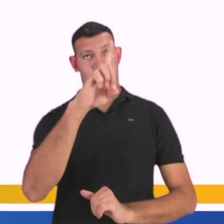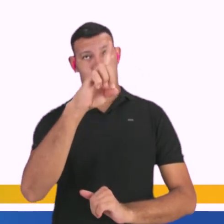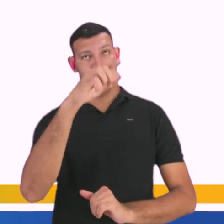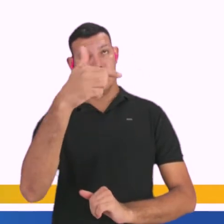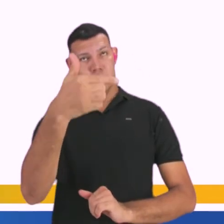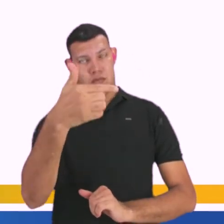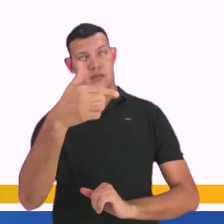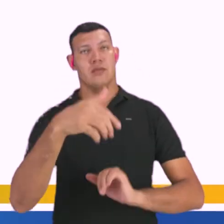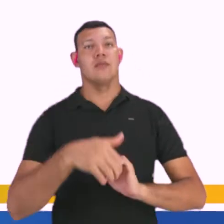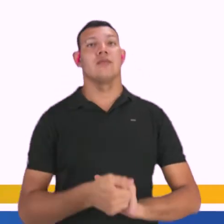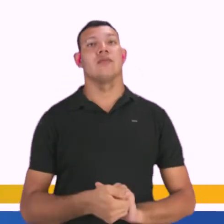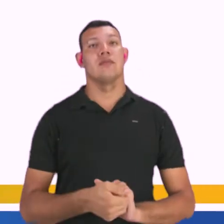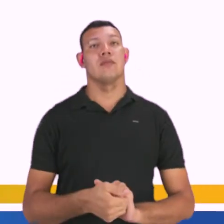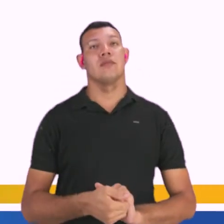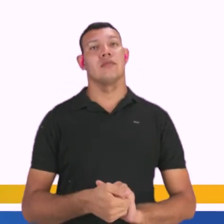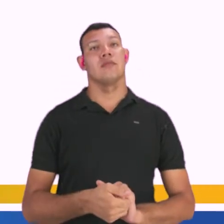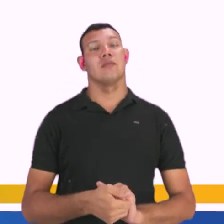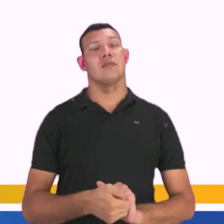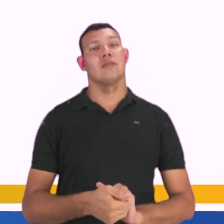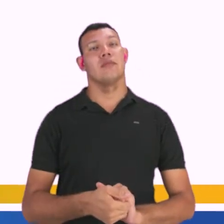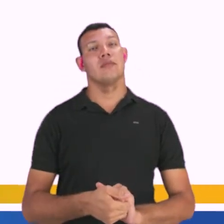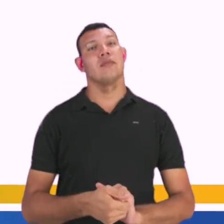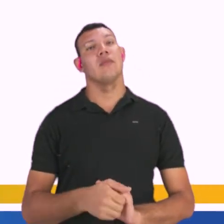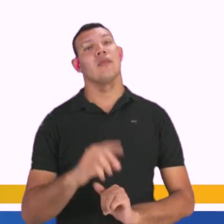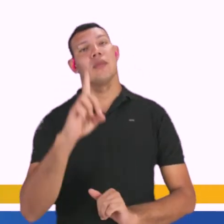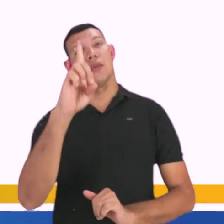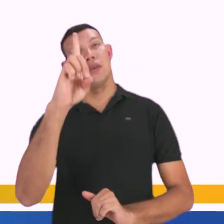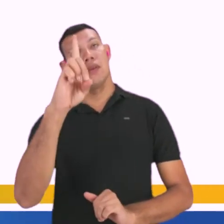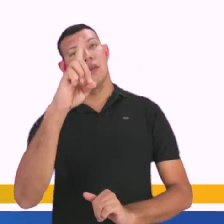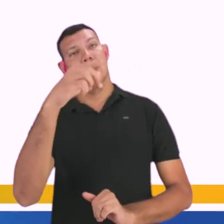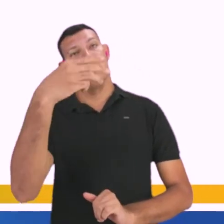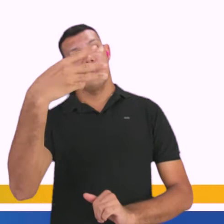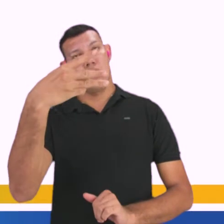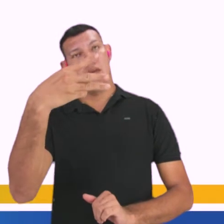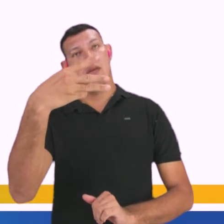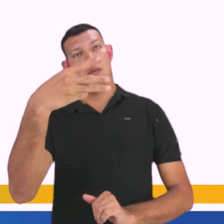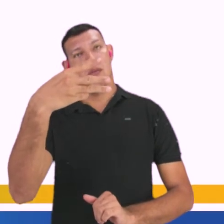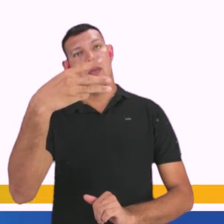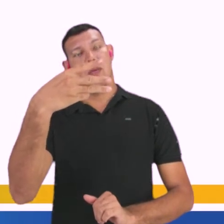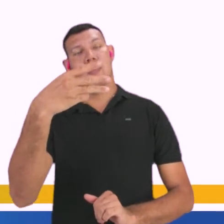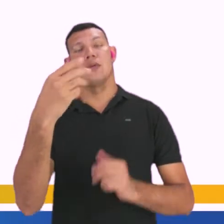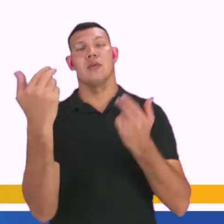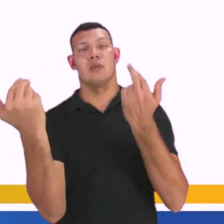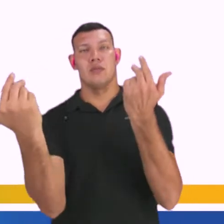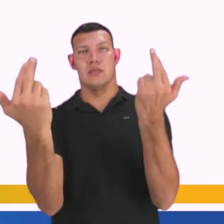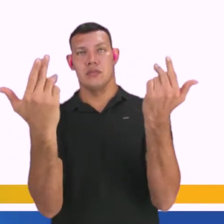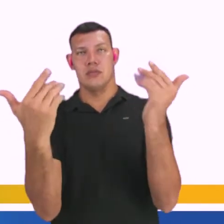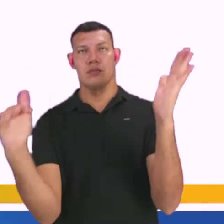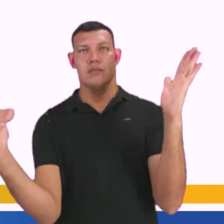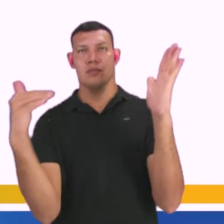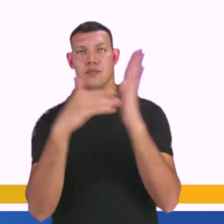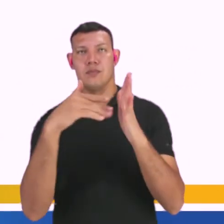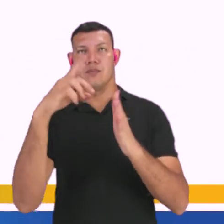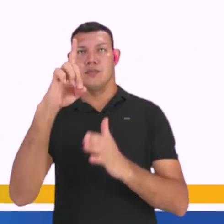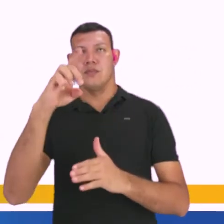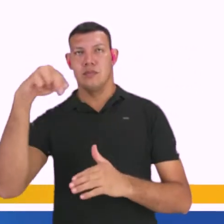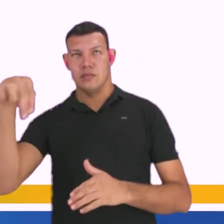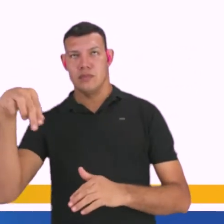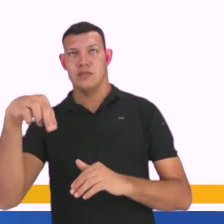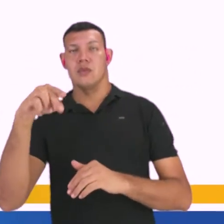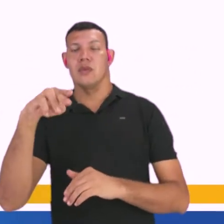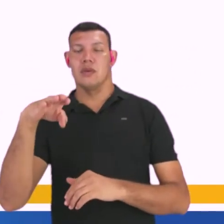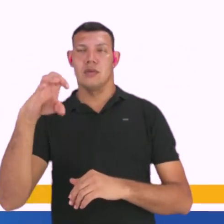dois forem iguais o de três também sendo igual até o DN sendo igual e toda essas